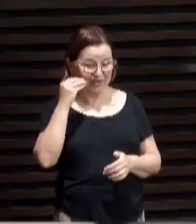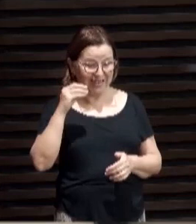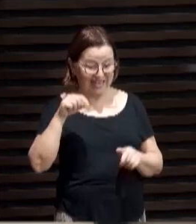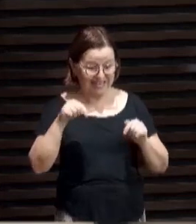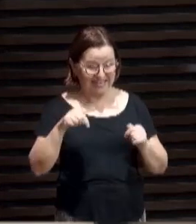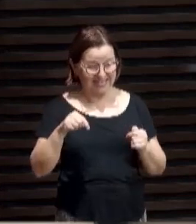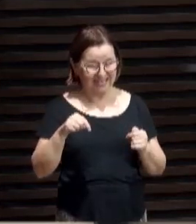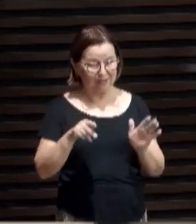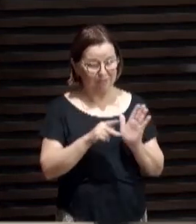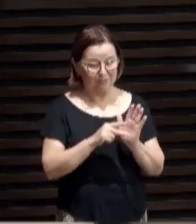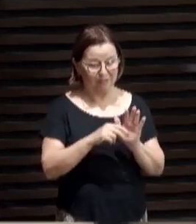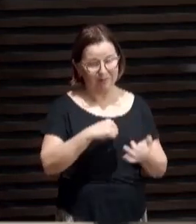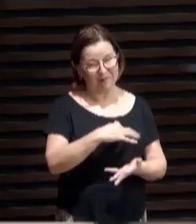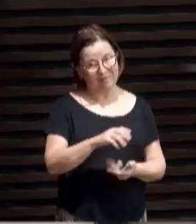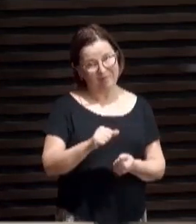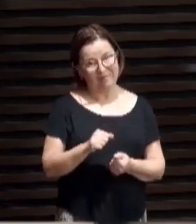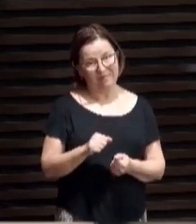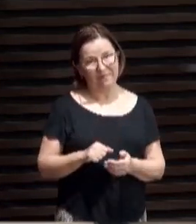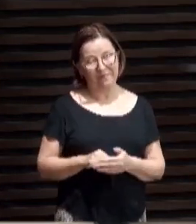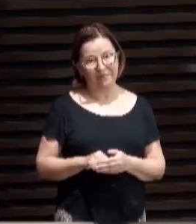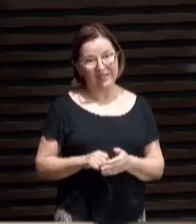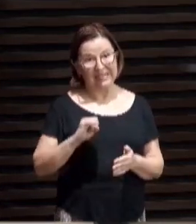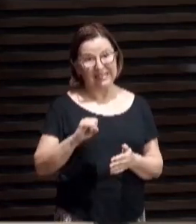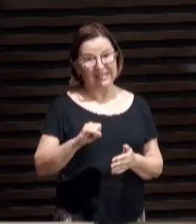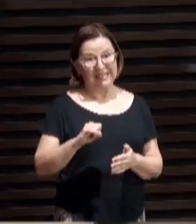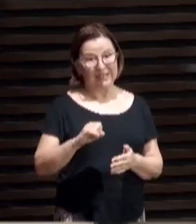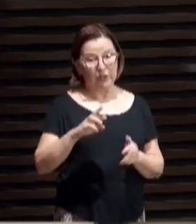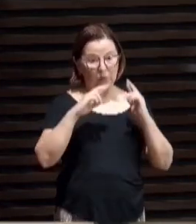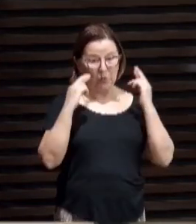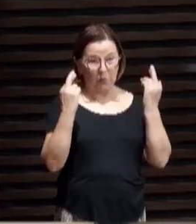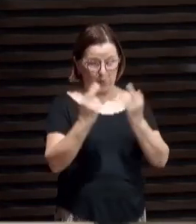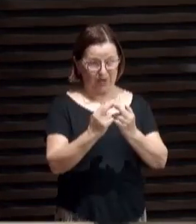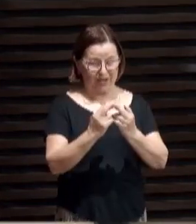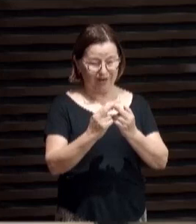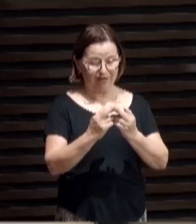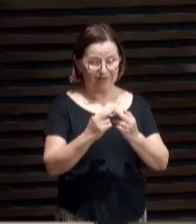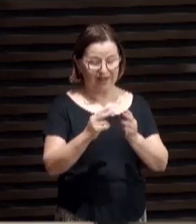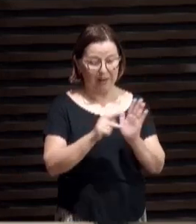o reino nosso é desse mundo, nós fazemos negociata.